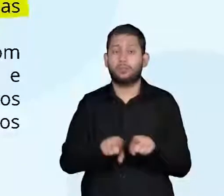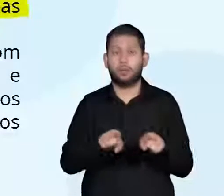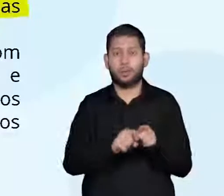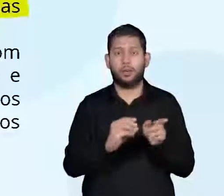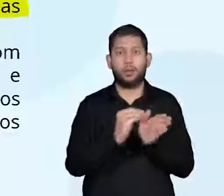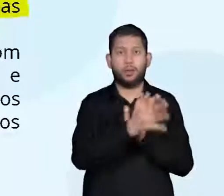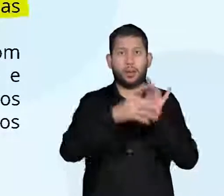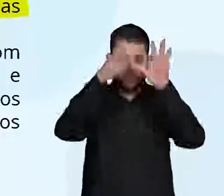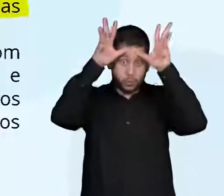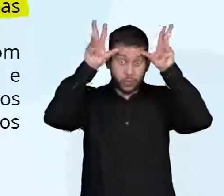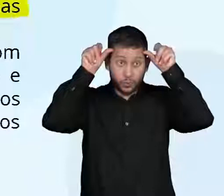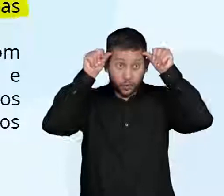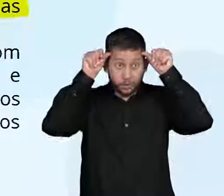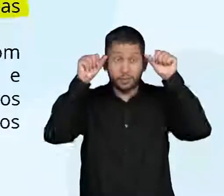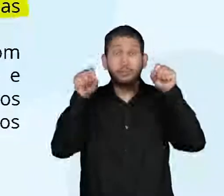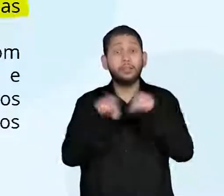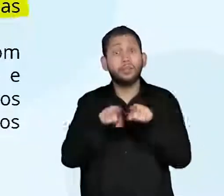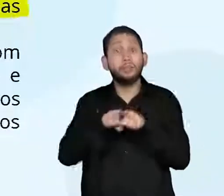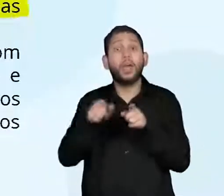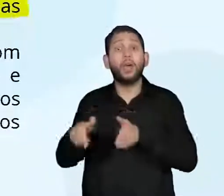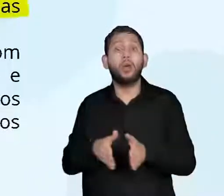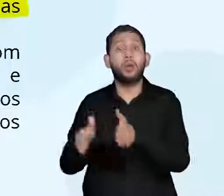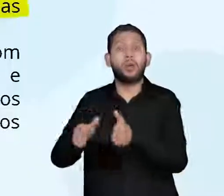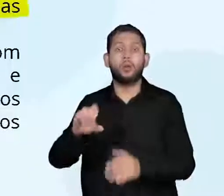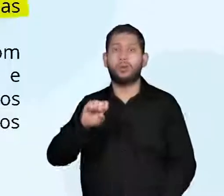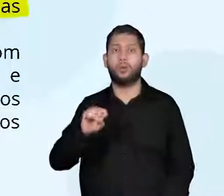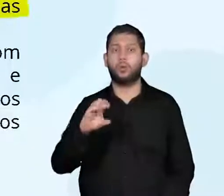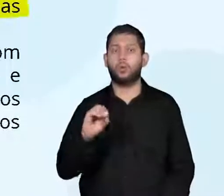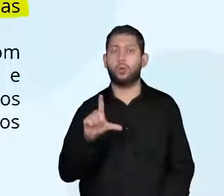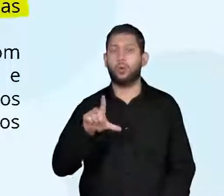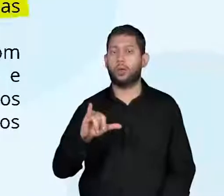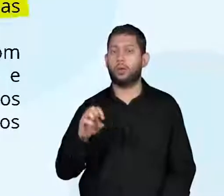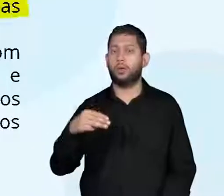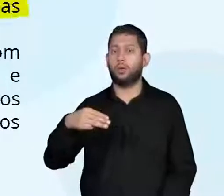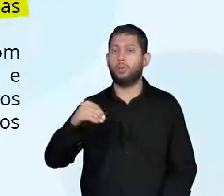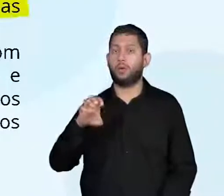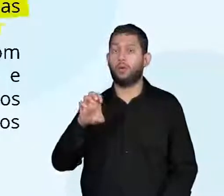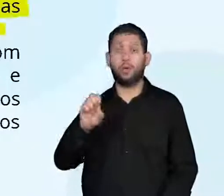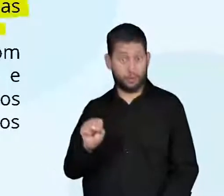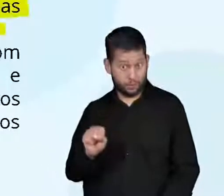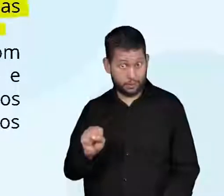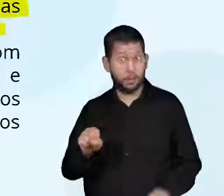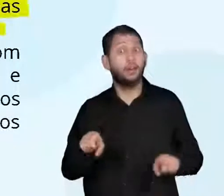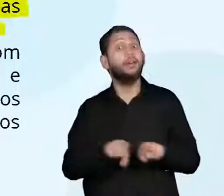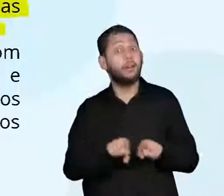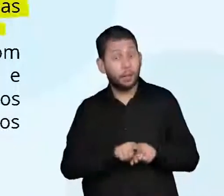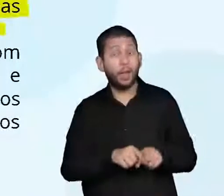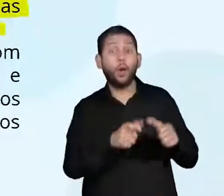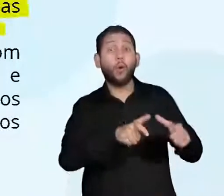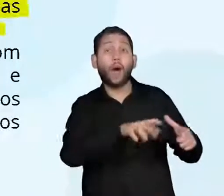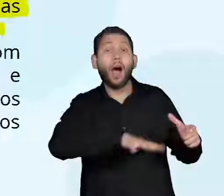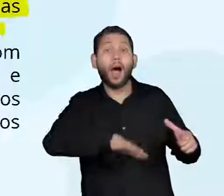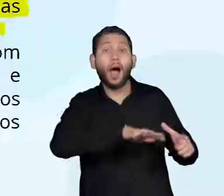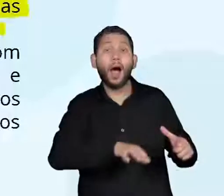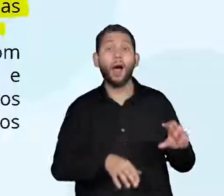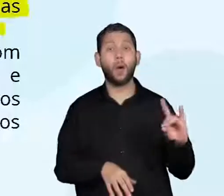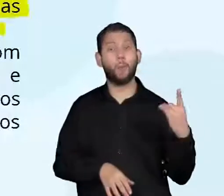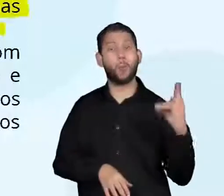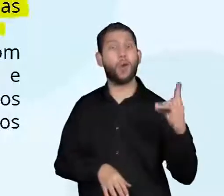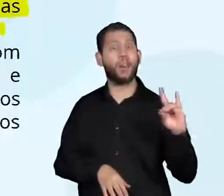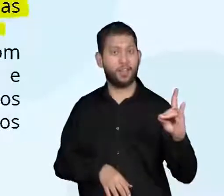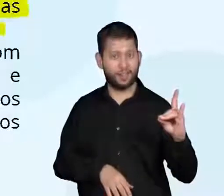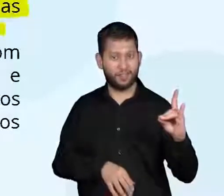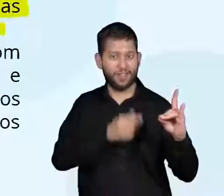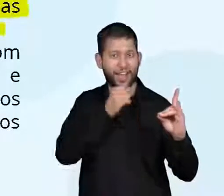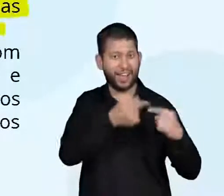E na subbacia boliviana e na bacia do rio Araguaia. Então, eu já sei onde ele está, eu